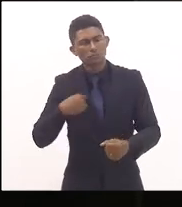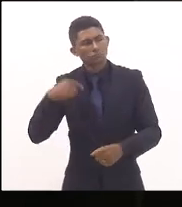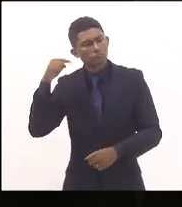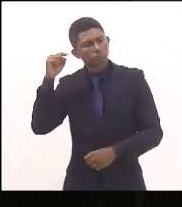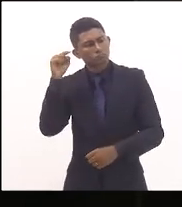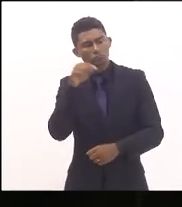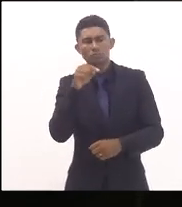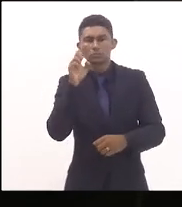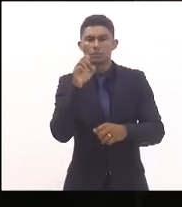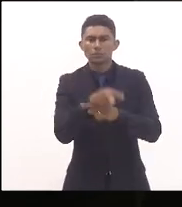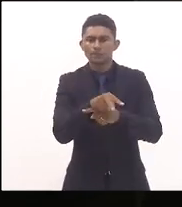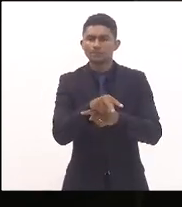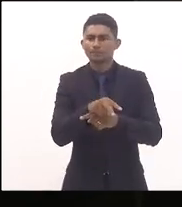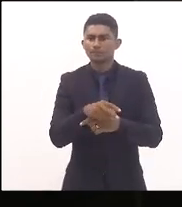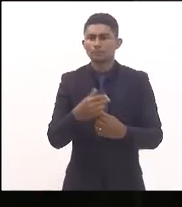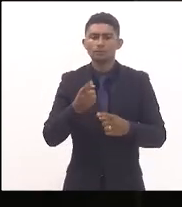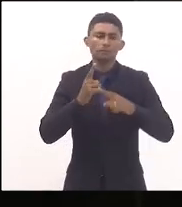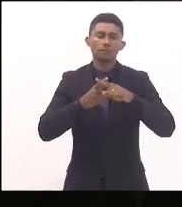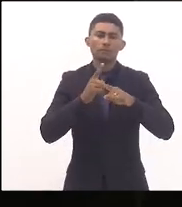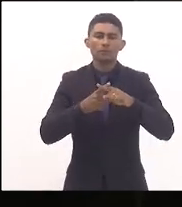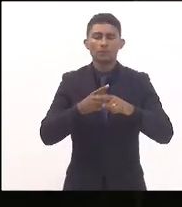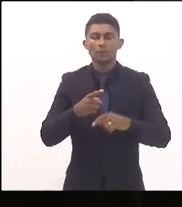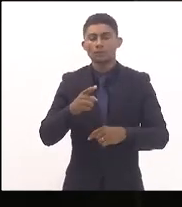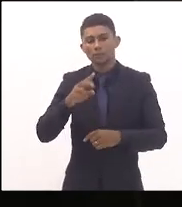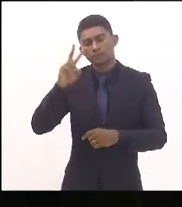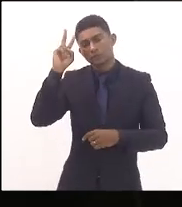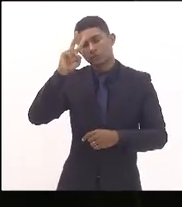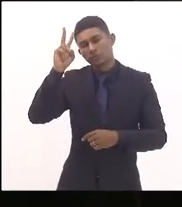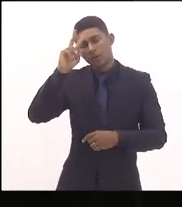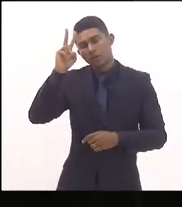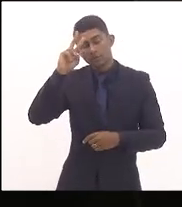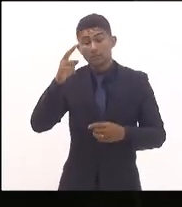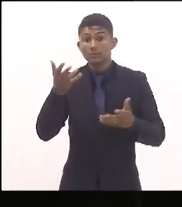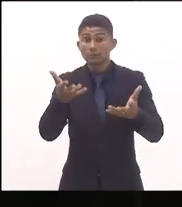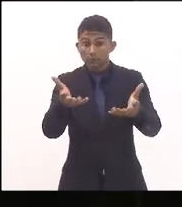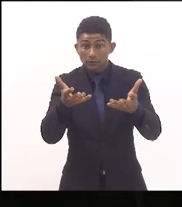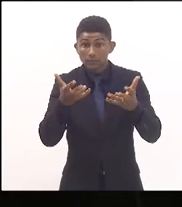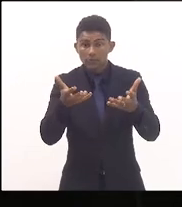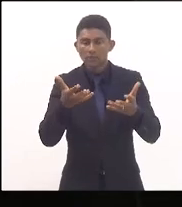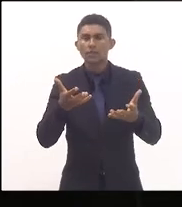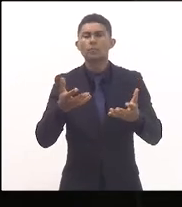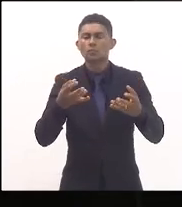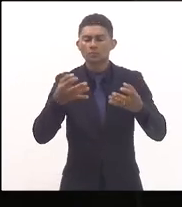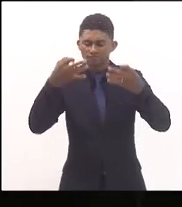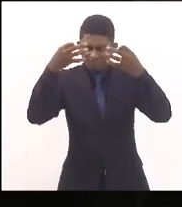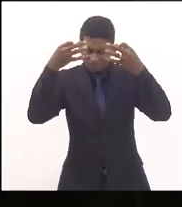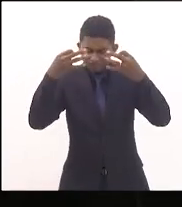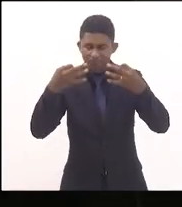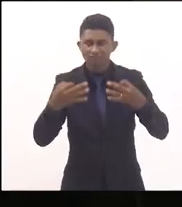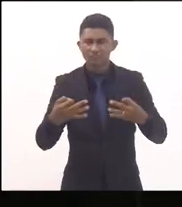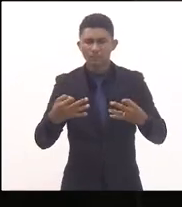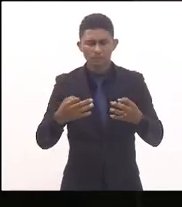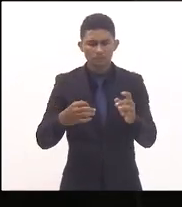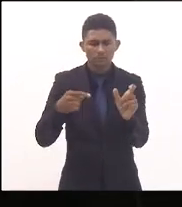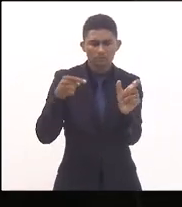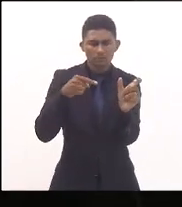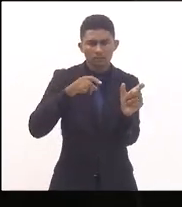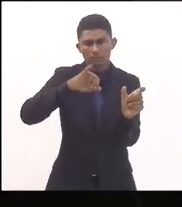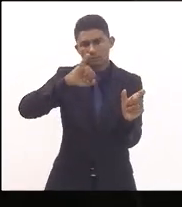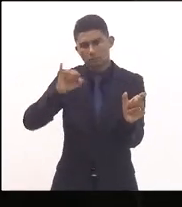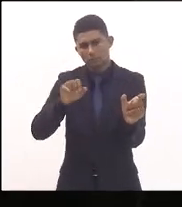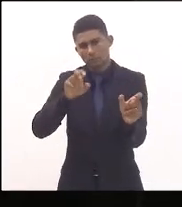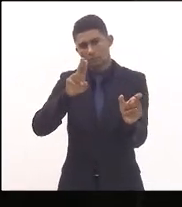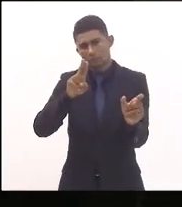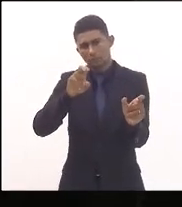grande e pela história de vida em que eu queria fazer justiça a palavra Justiça sempre